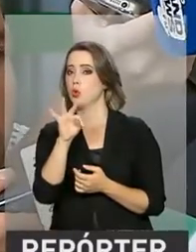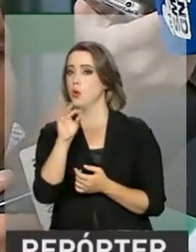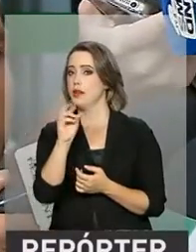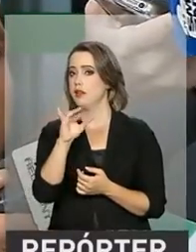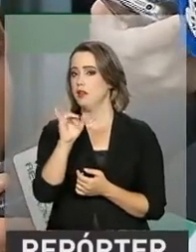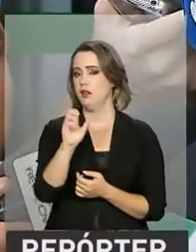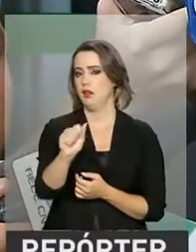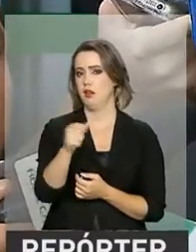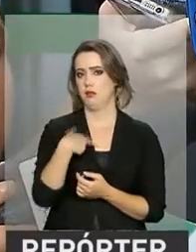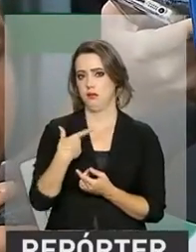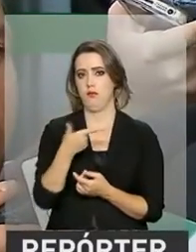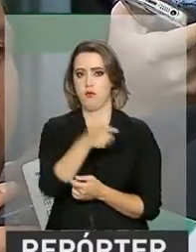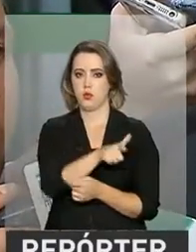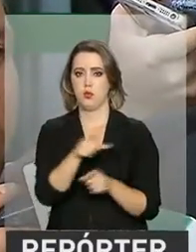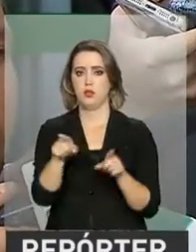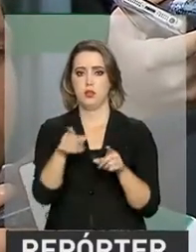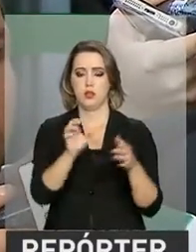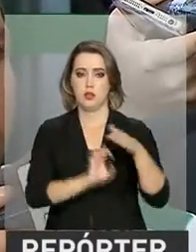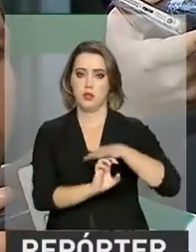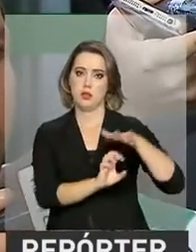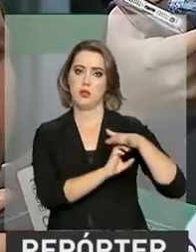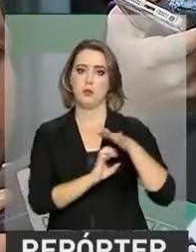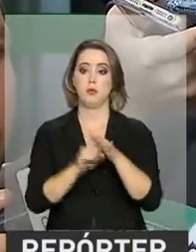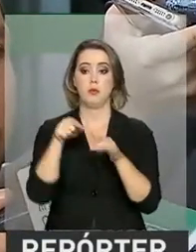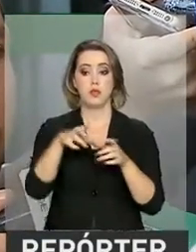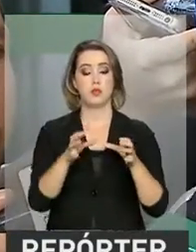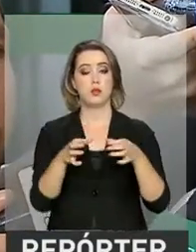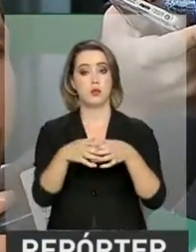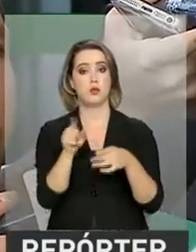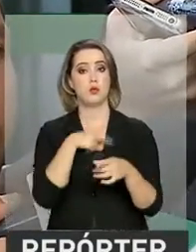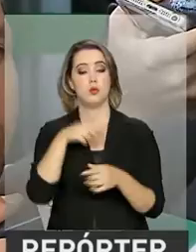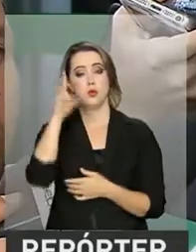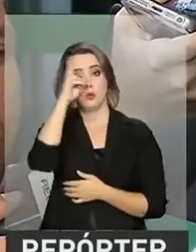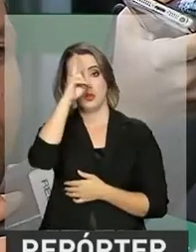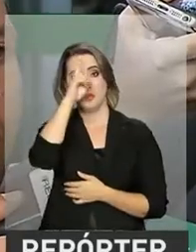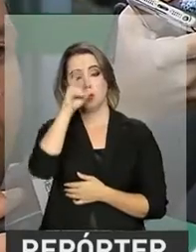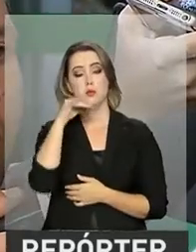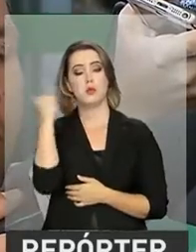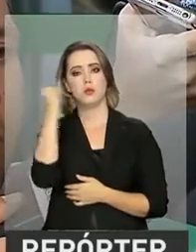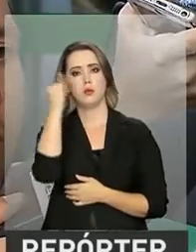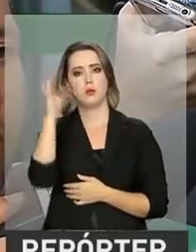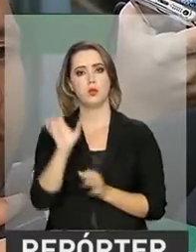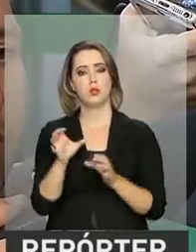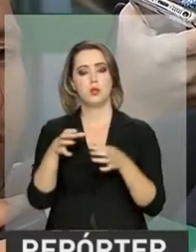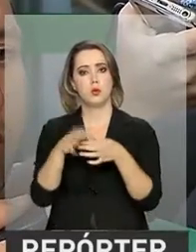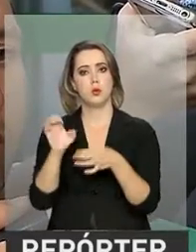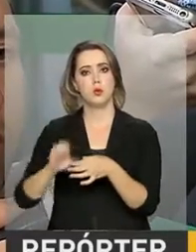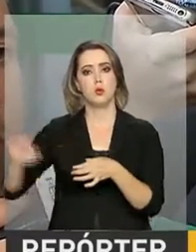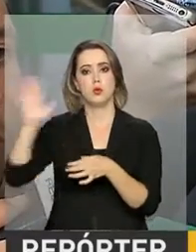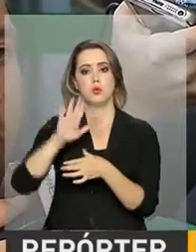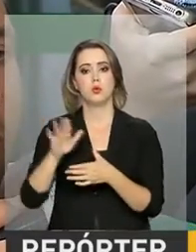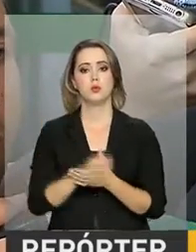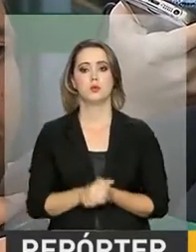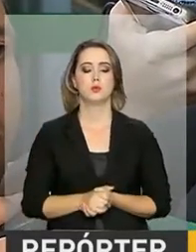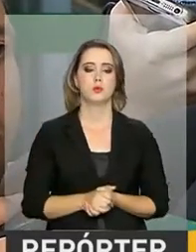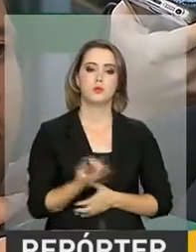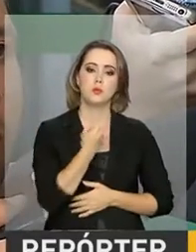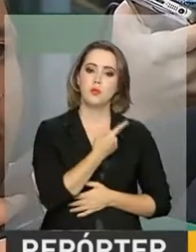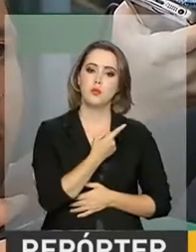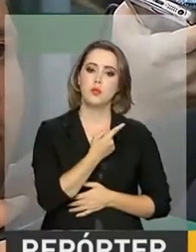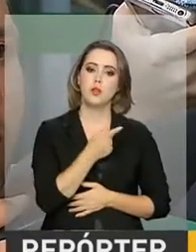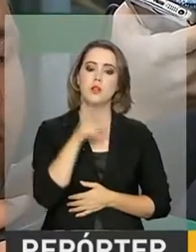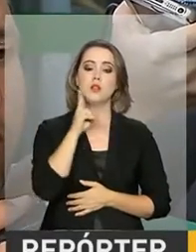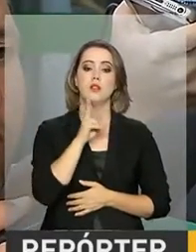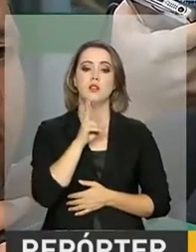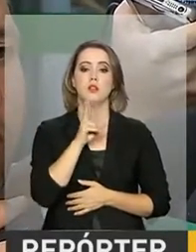do bloco europeu para as exportações do brasil ele sugere que nós tenhamos uma auditoria